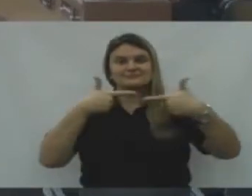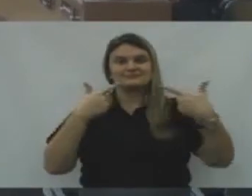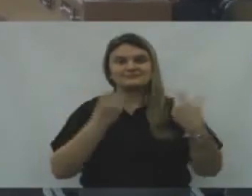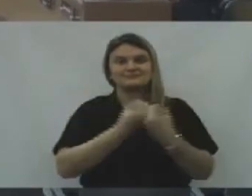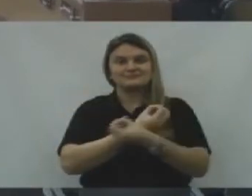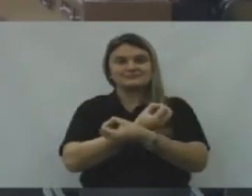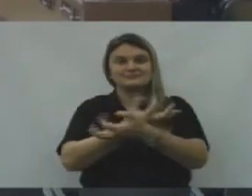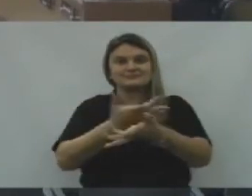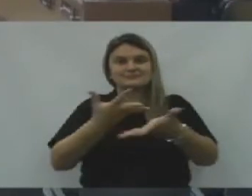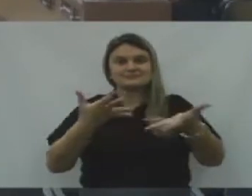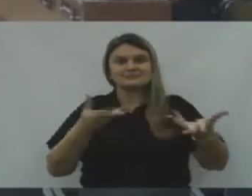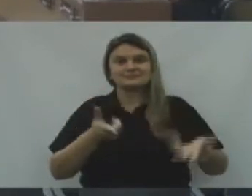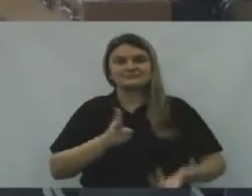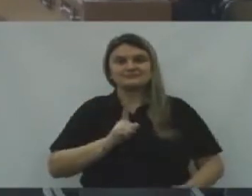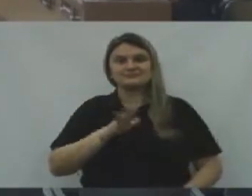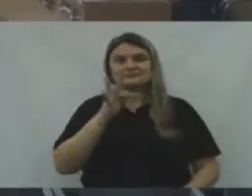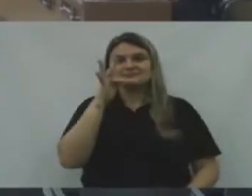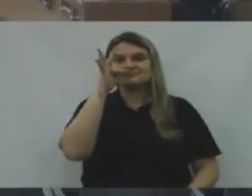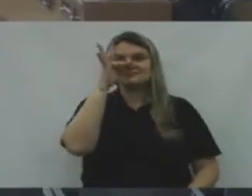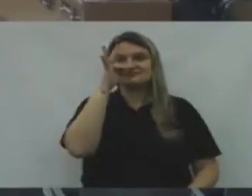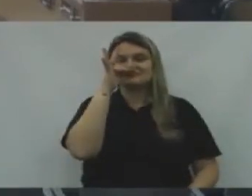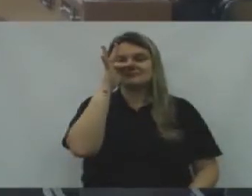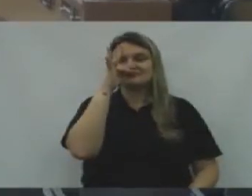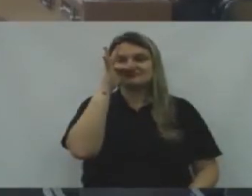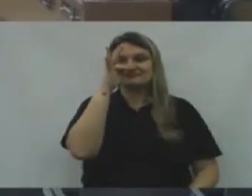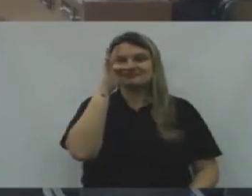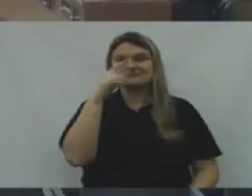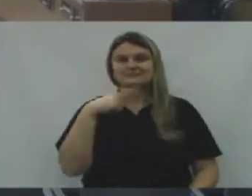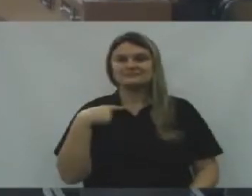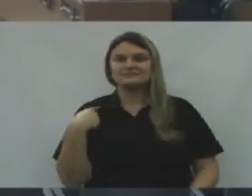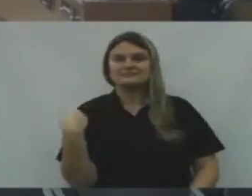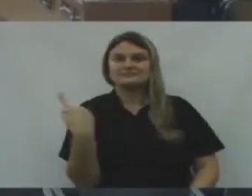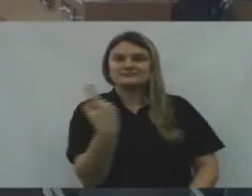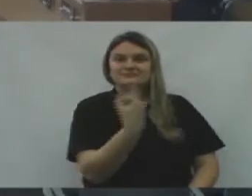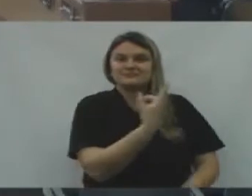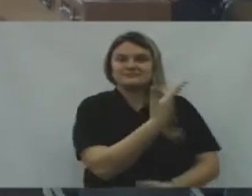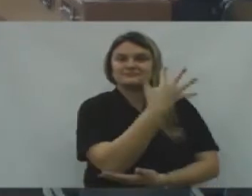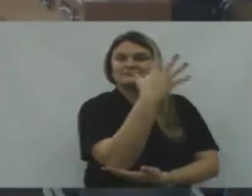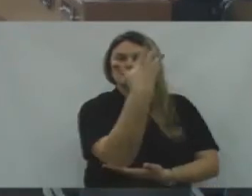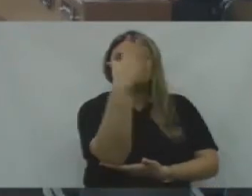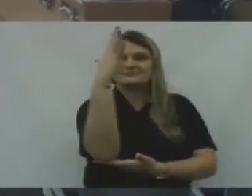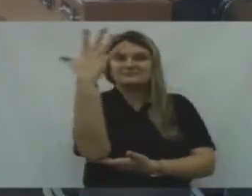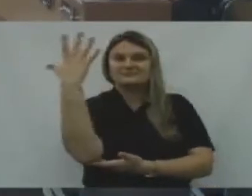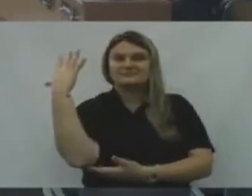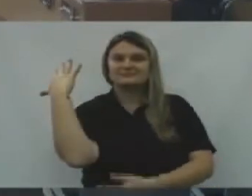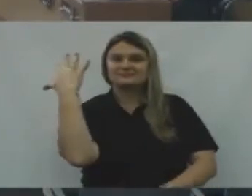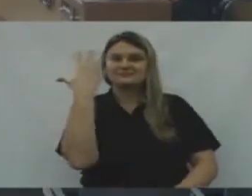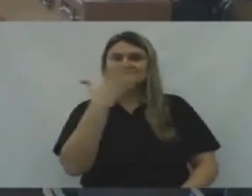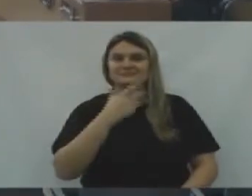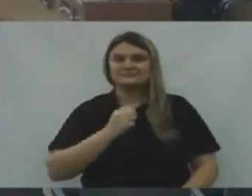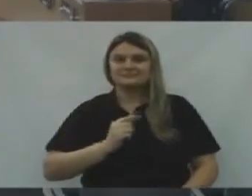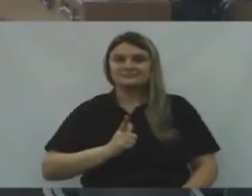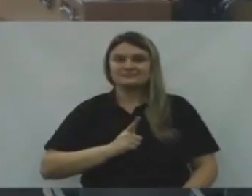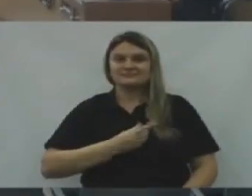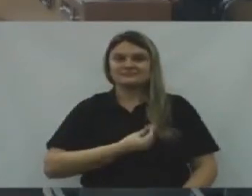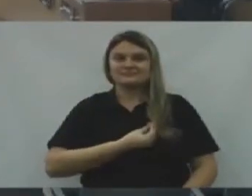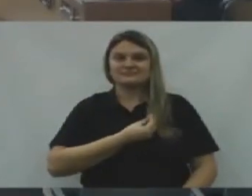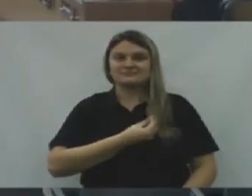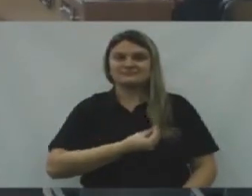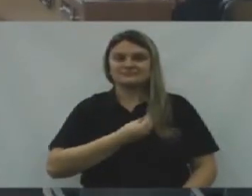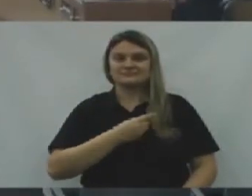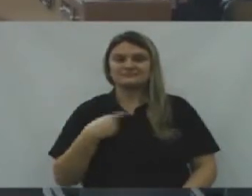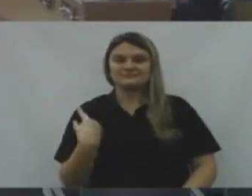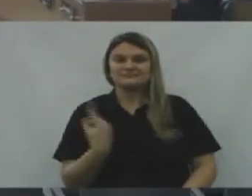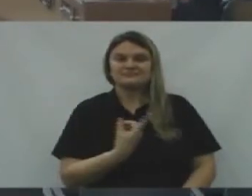a vida, Teus sonhos lindos, campos, bem mais flores, Nossos bosques, tem mais